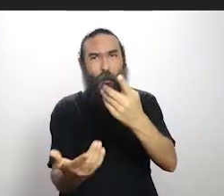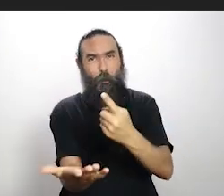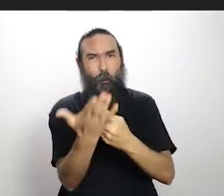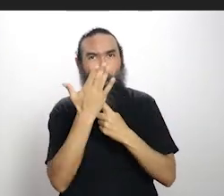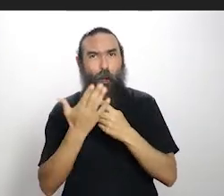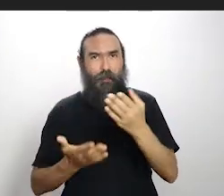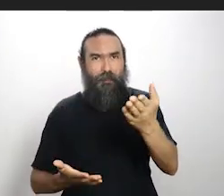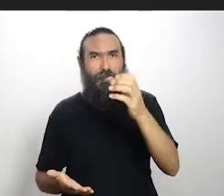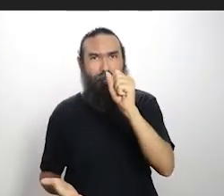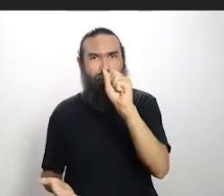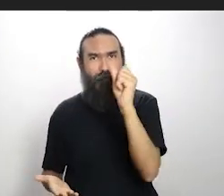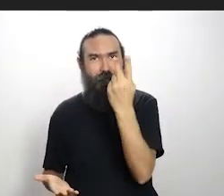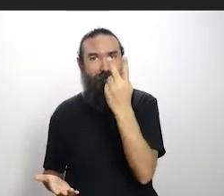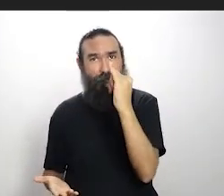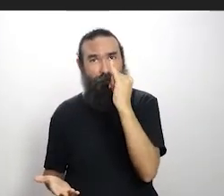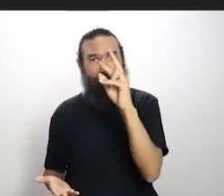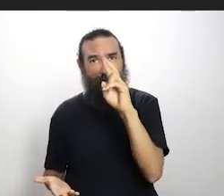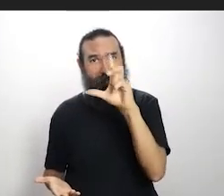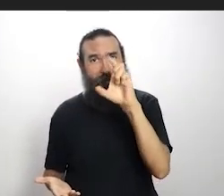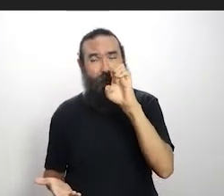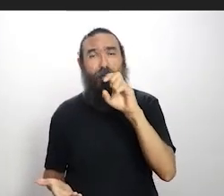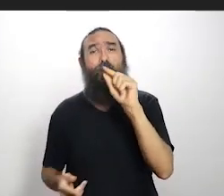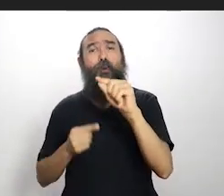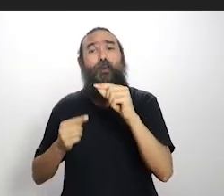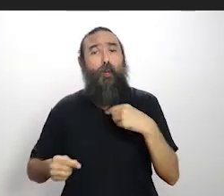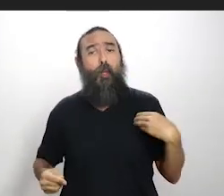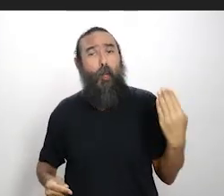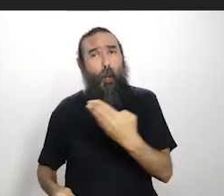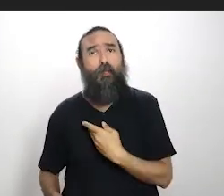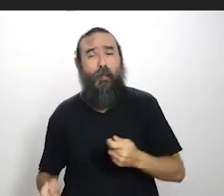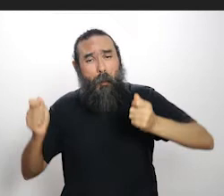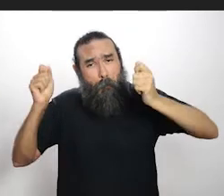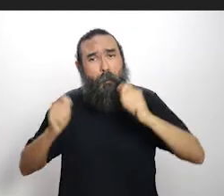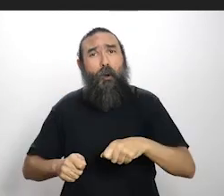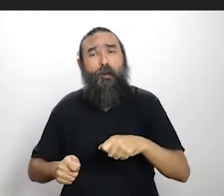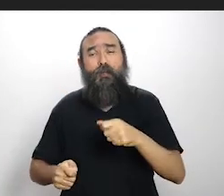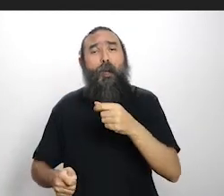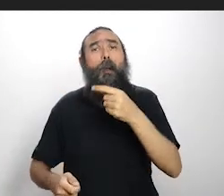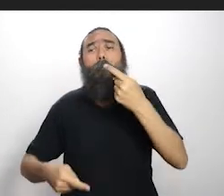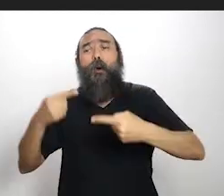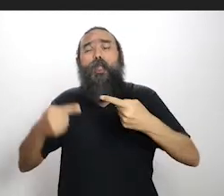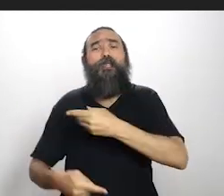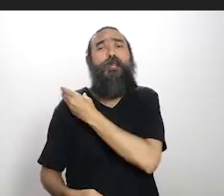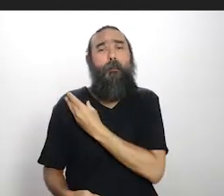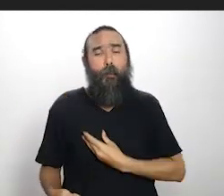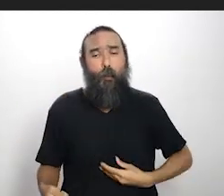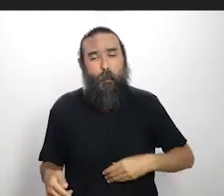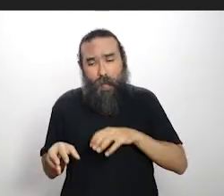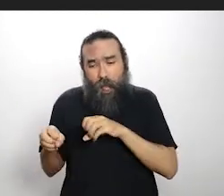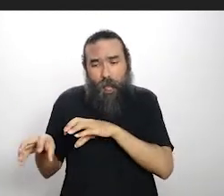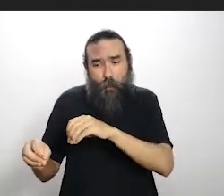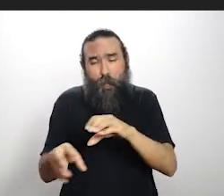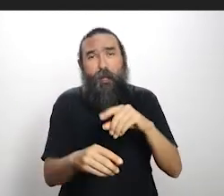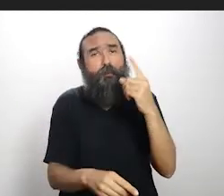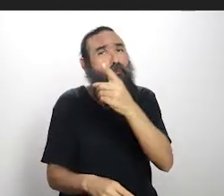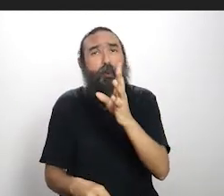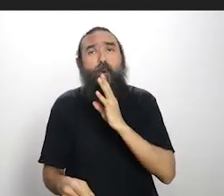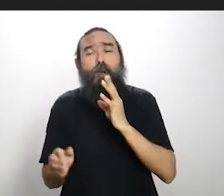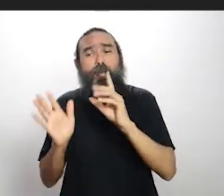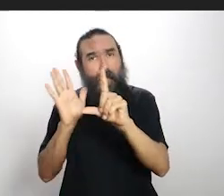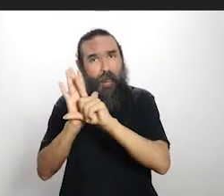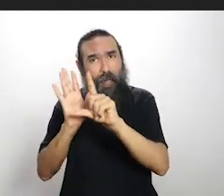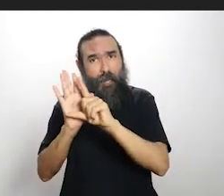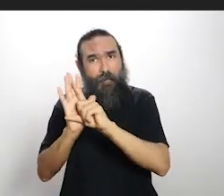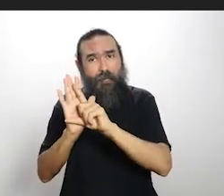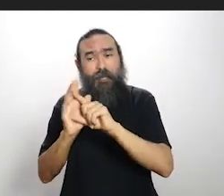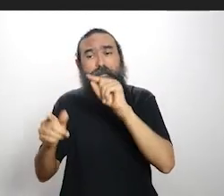trouxe, mas também dos potenciais que a gente tem enquanto política pública no âmbito da educação. Né? Para quem não sabe, a Lei